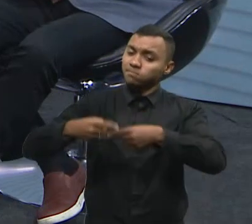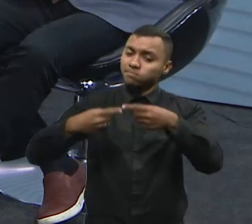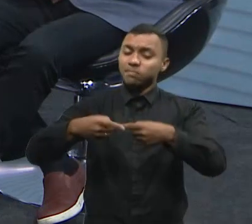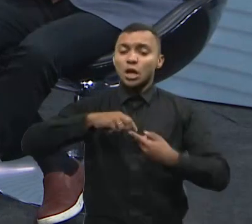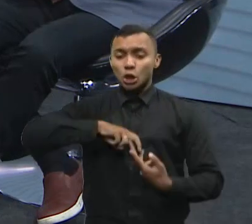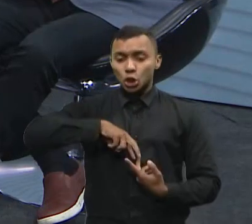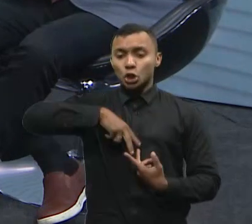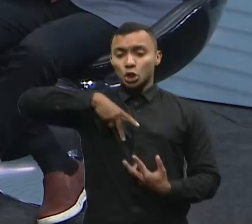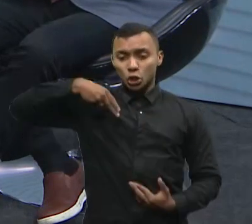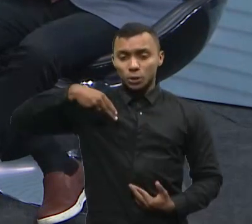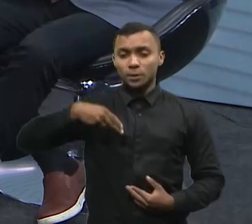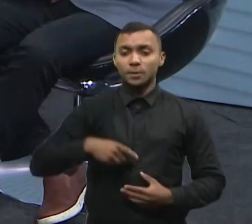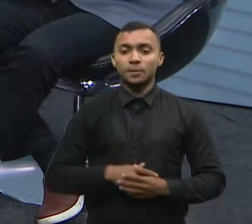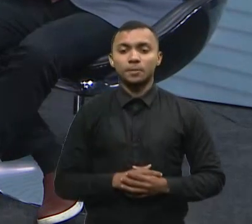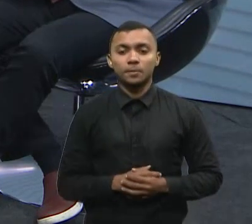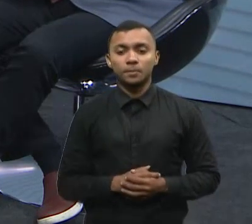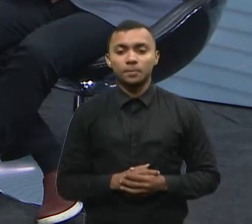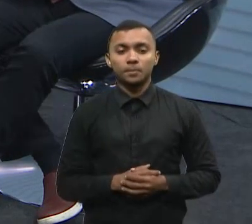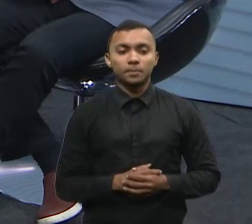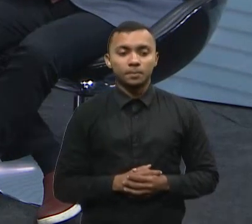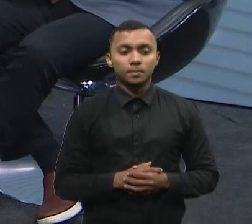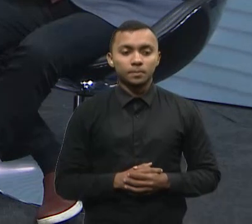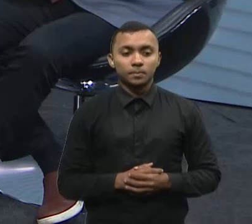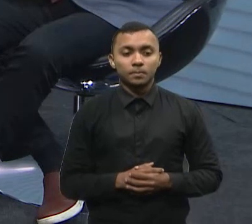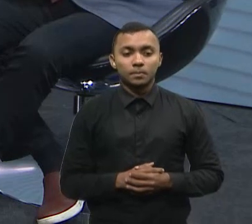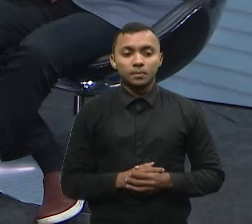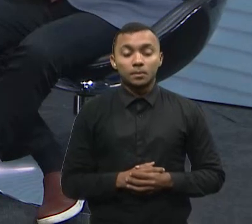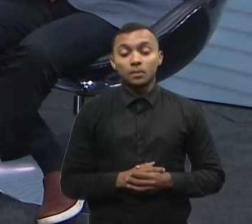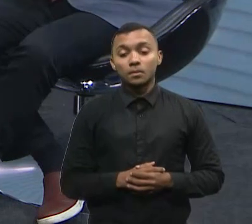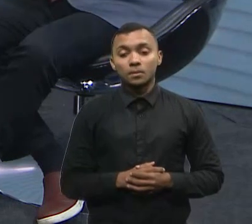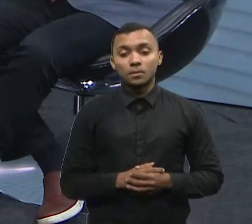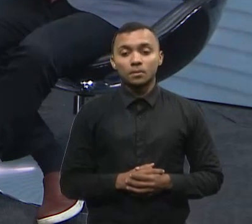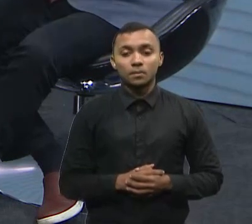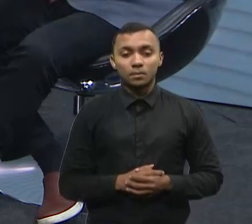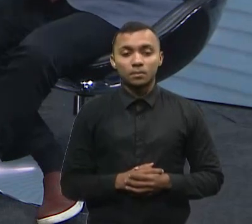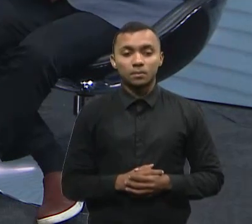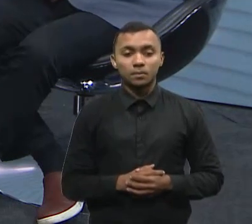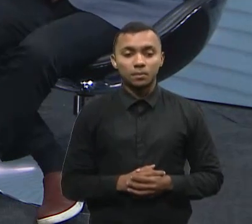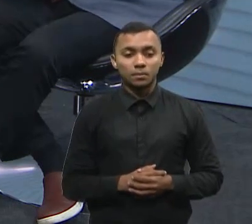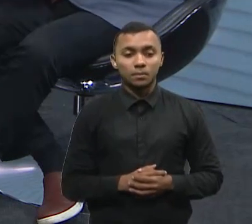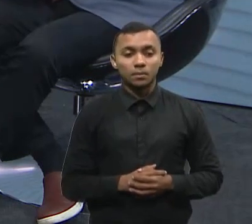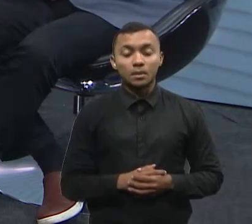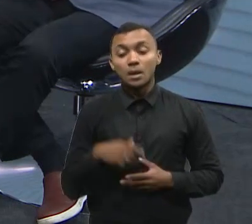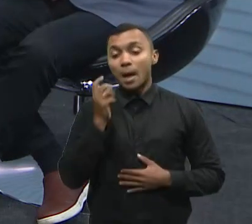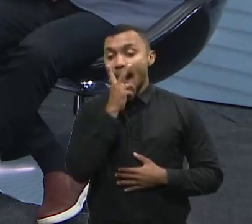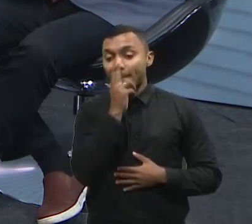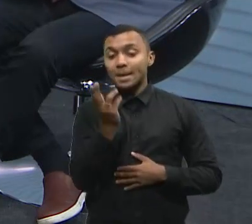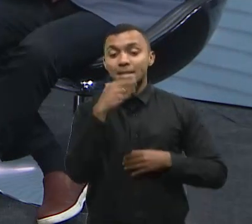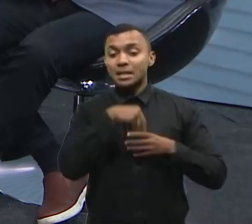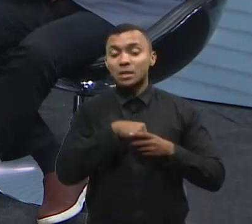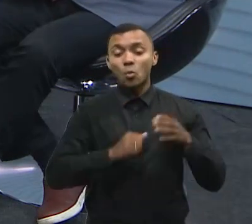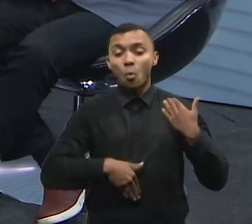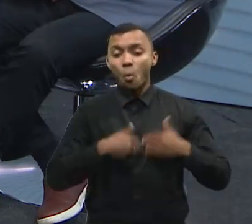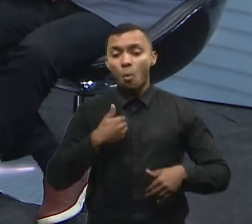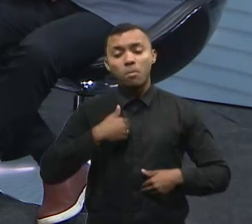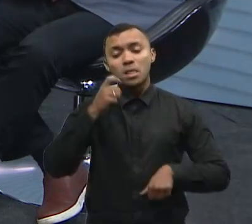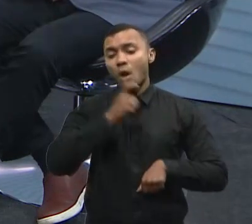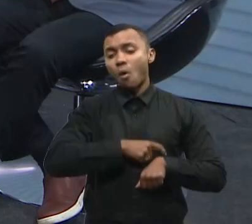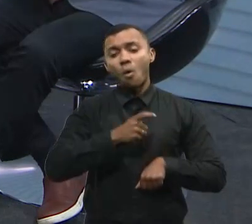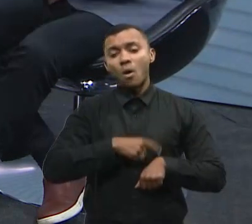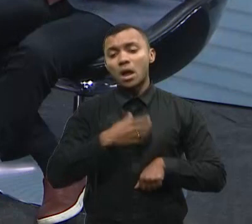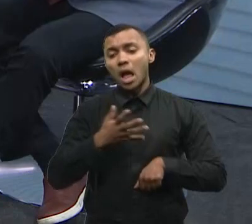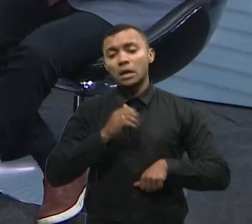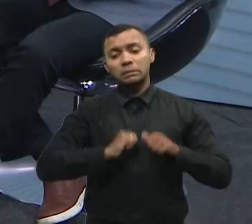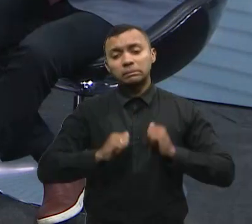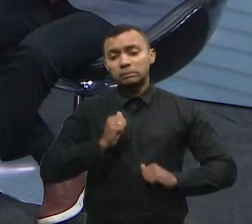É uma informação que vem no DNA da pessoa quando ela nasce. É como se fosse uma tendência a manifestar alguma sintomatologia. Por